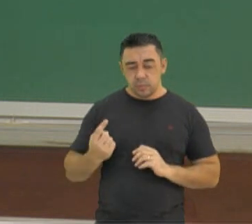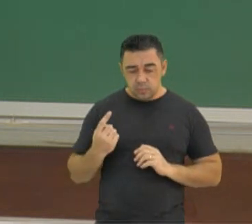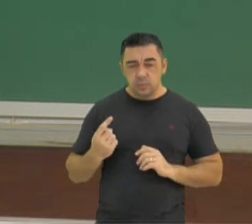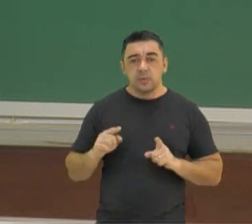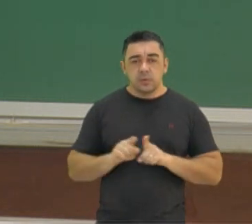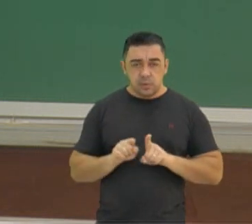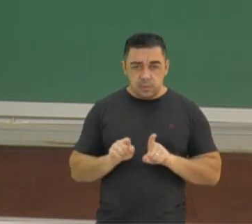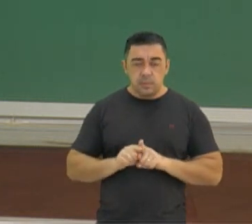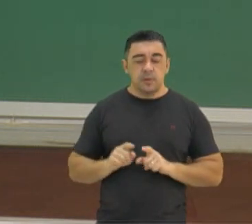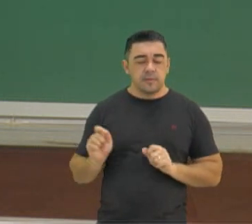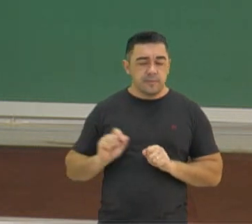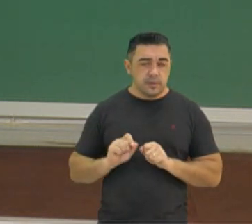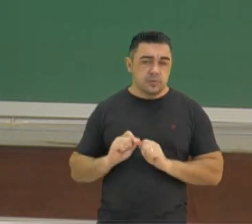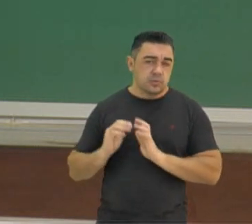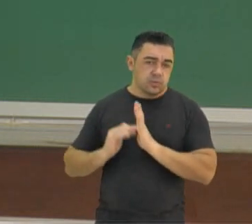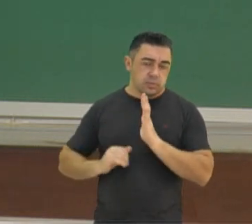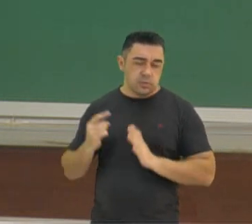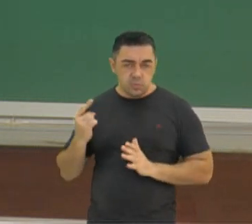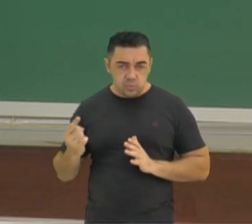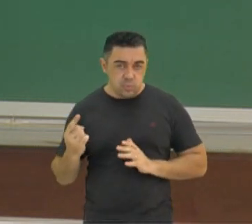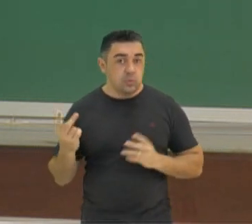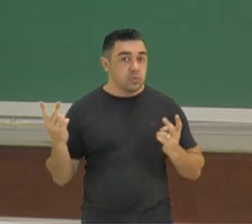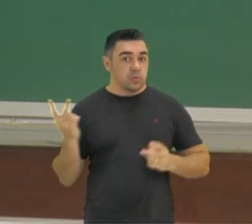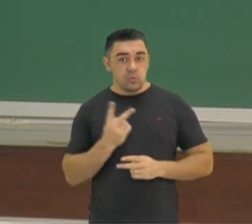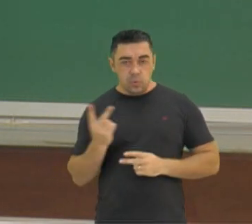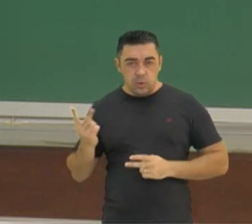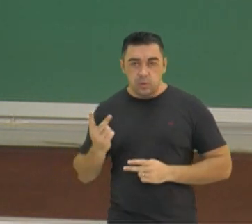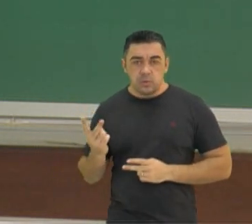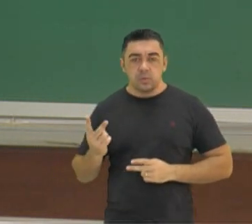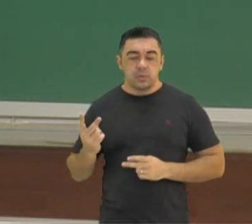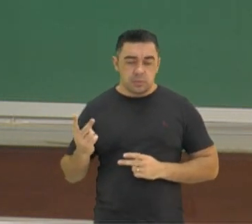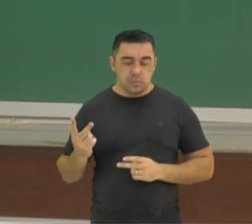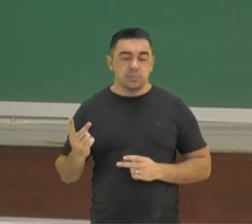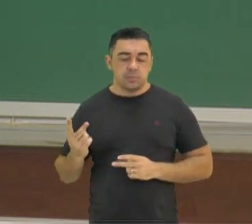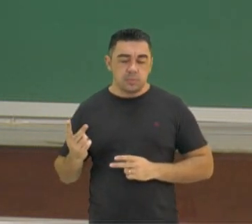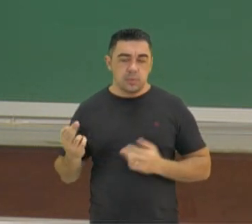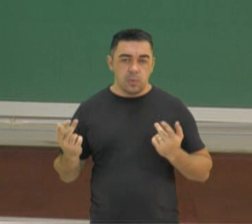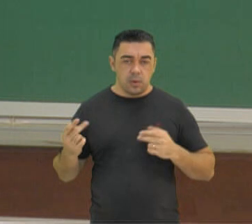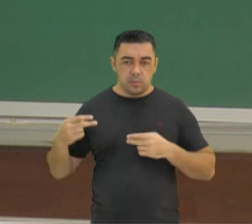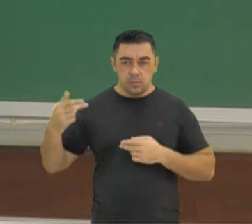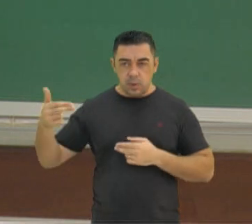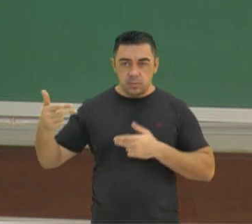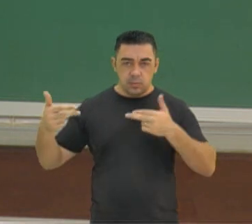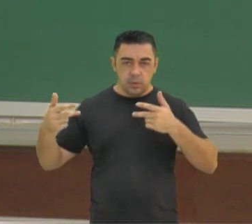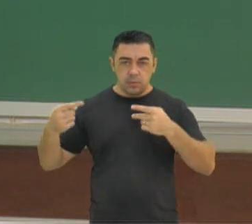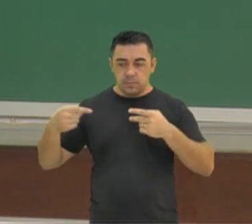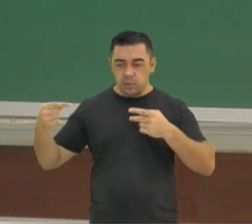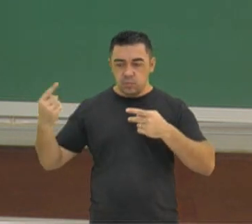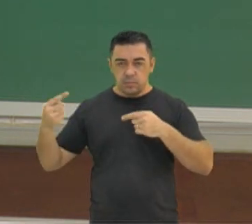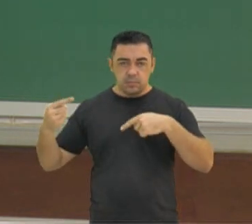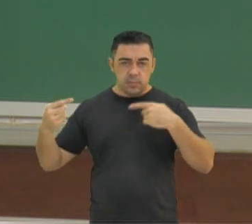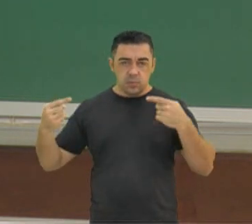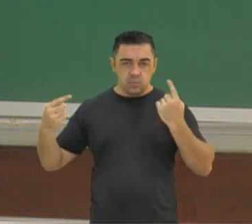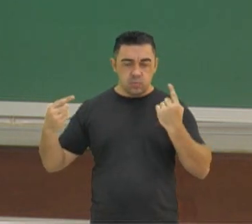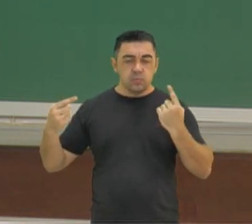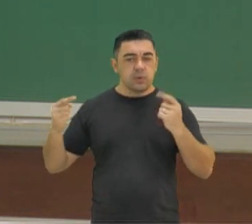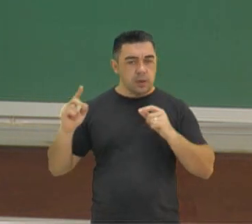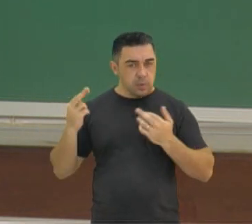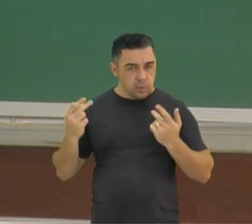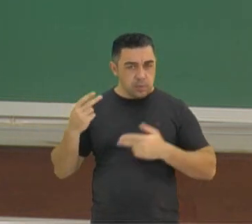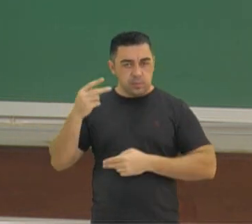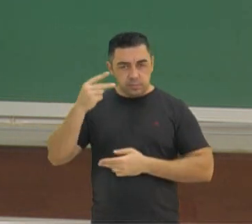equivalente subtraindo. Aqui eu estou subtraindo 1 de ambos os lados, né, do meu sinal de igual. Também vou ter uma equação